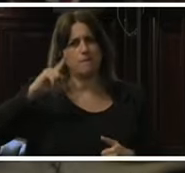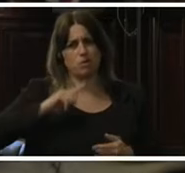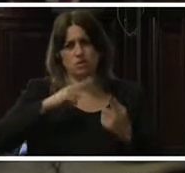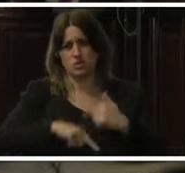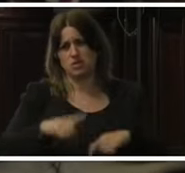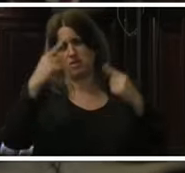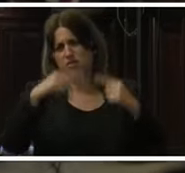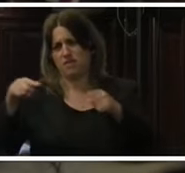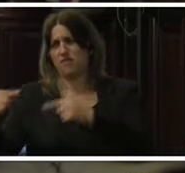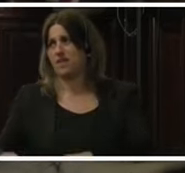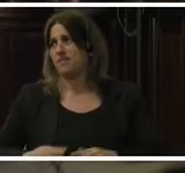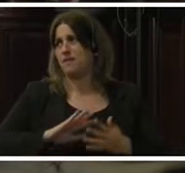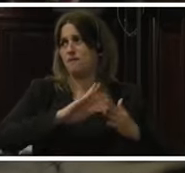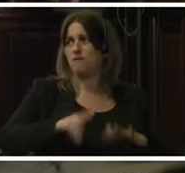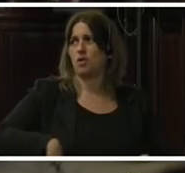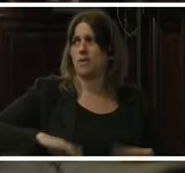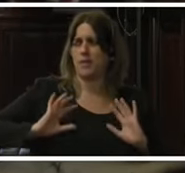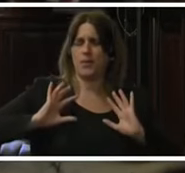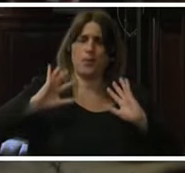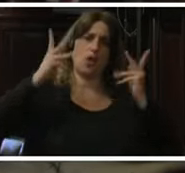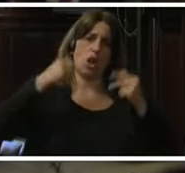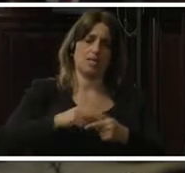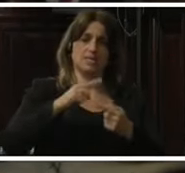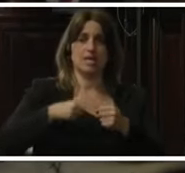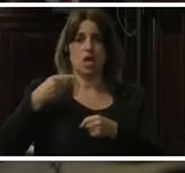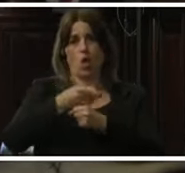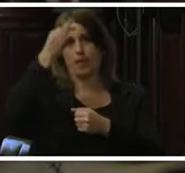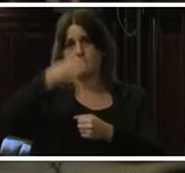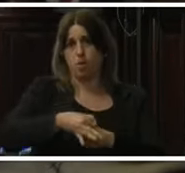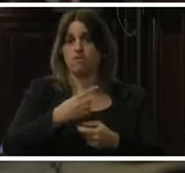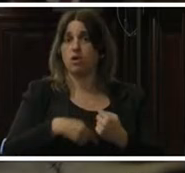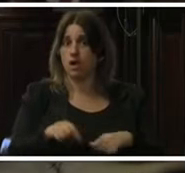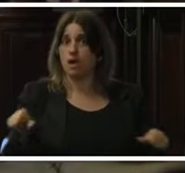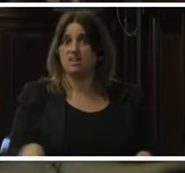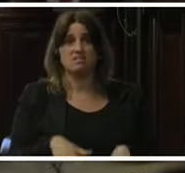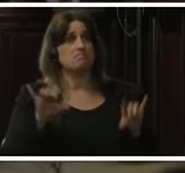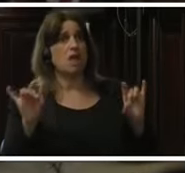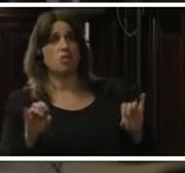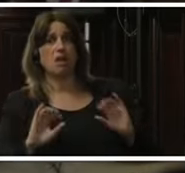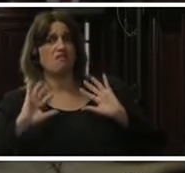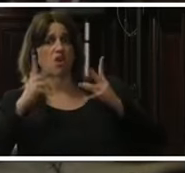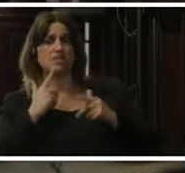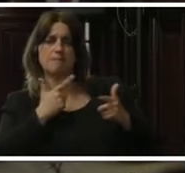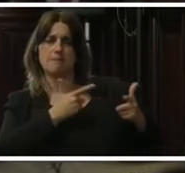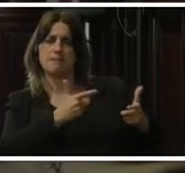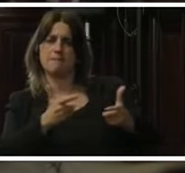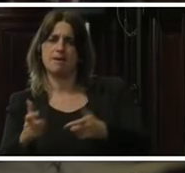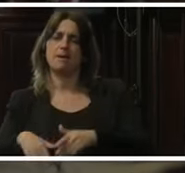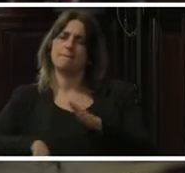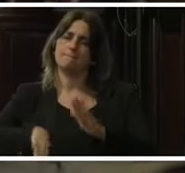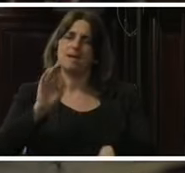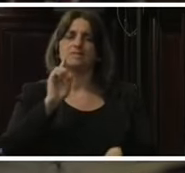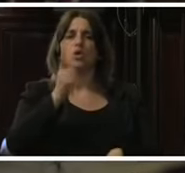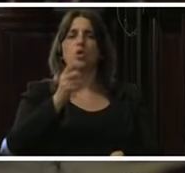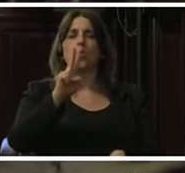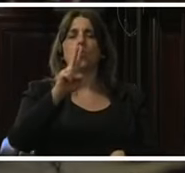contra povos indígenas generalizando a violência sobretudo junto os guarani caiu a as